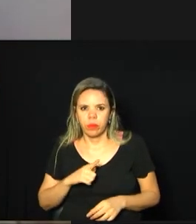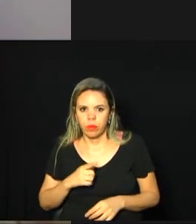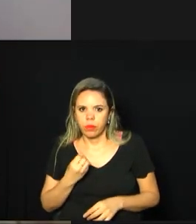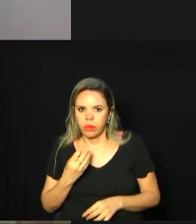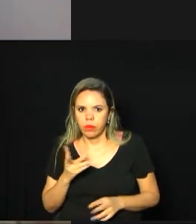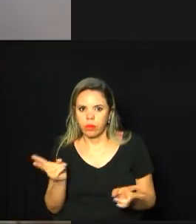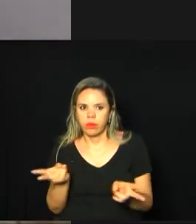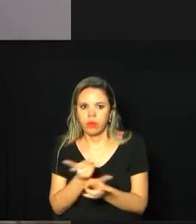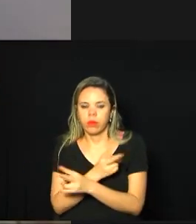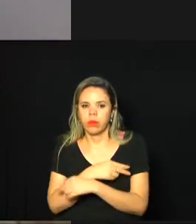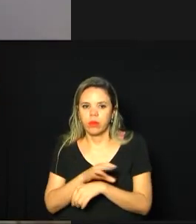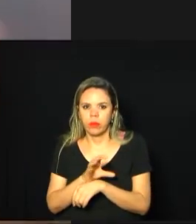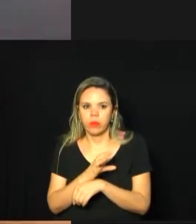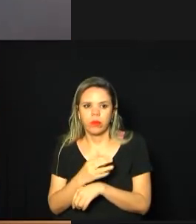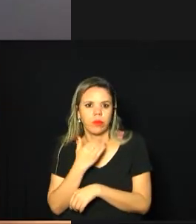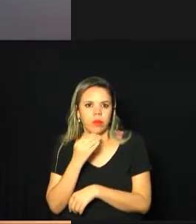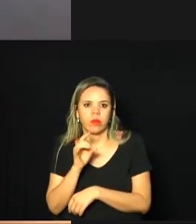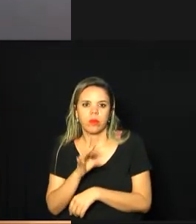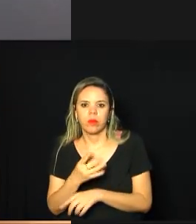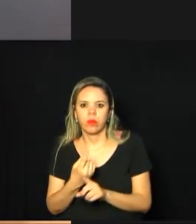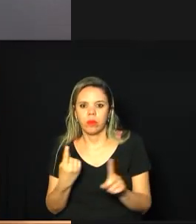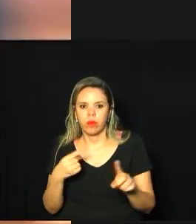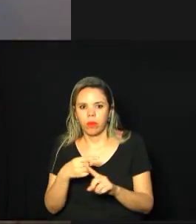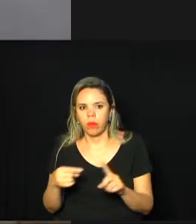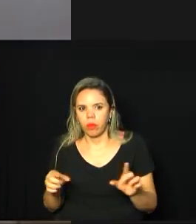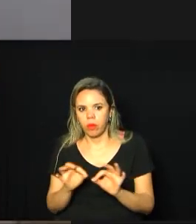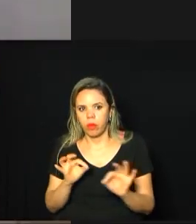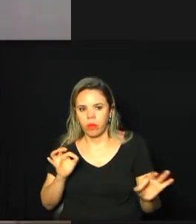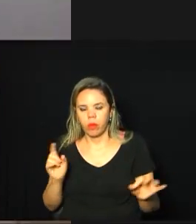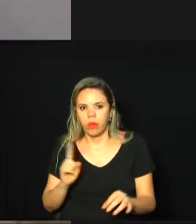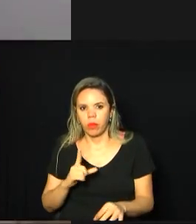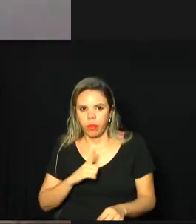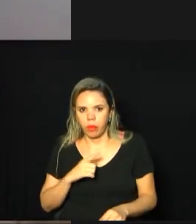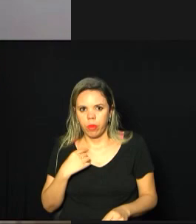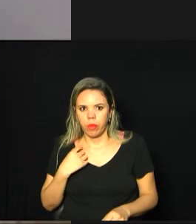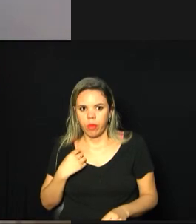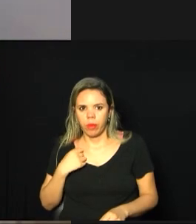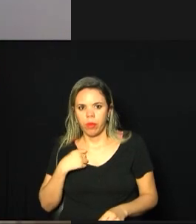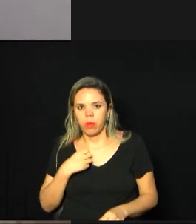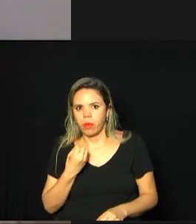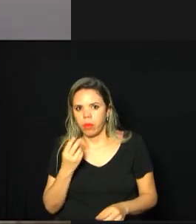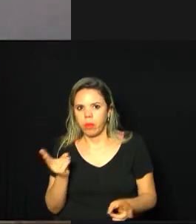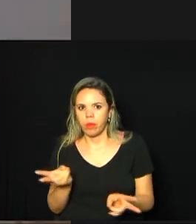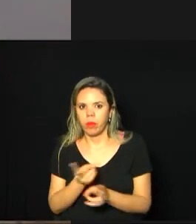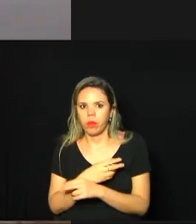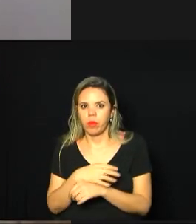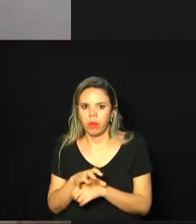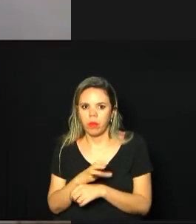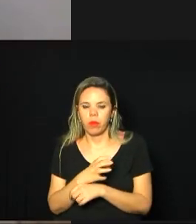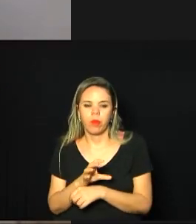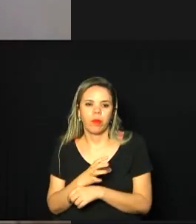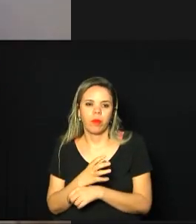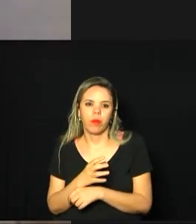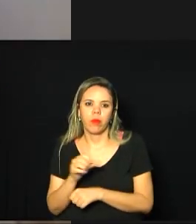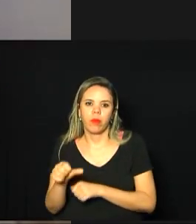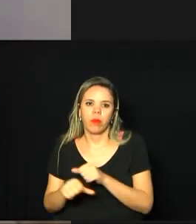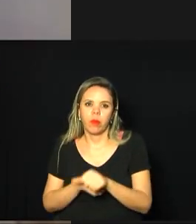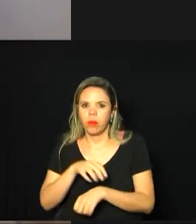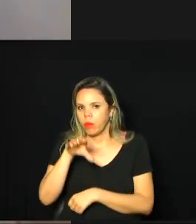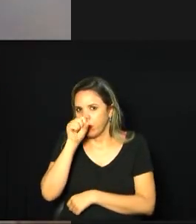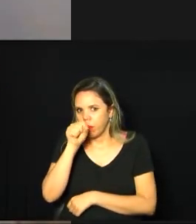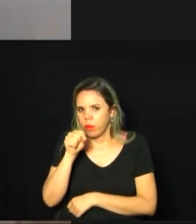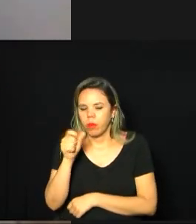boa ventilação. Não é só 1,5 metro de distância. Nós temos que ter uma boa ventilação, uma boa troca de